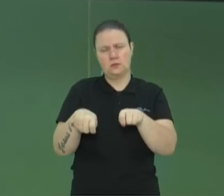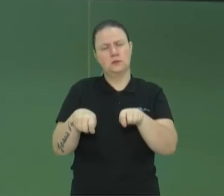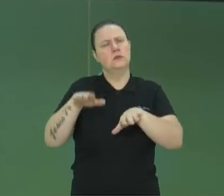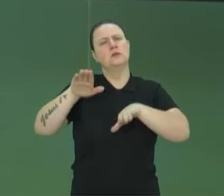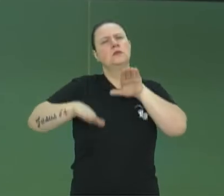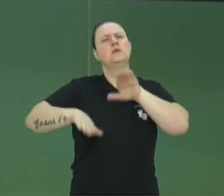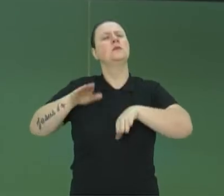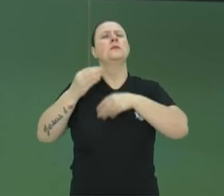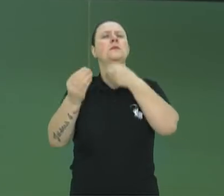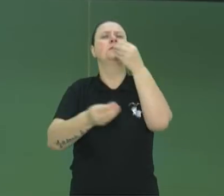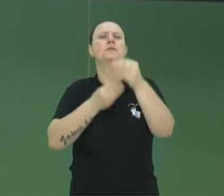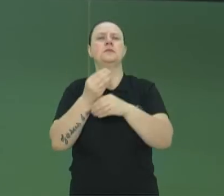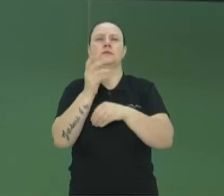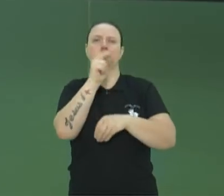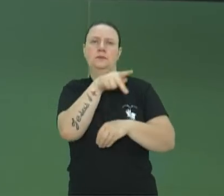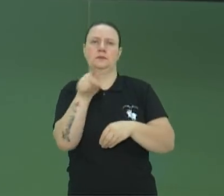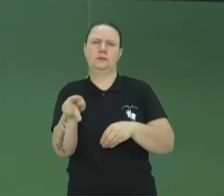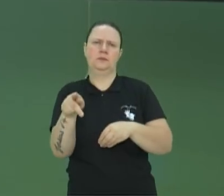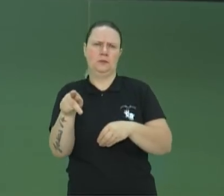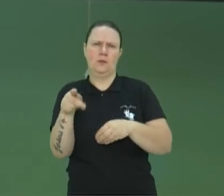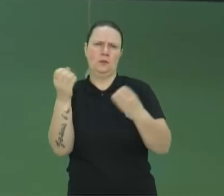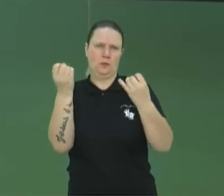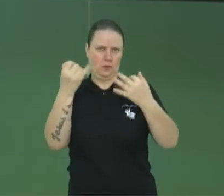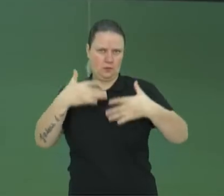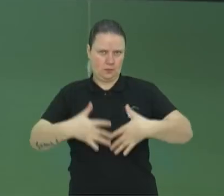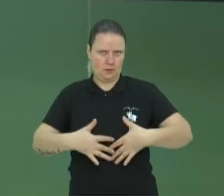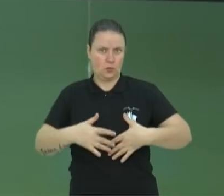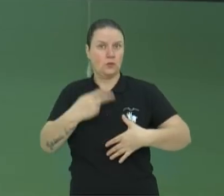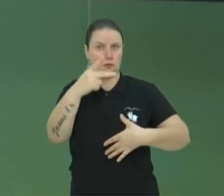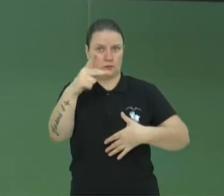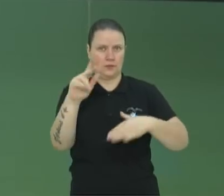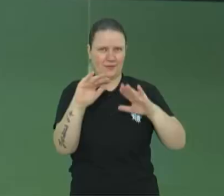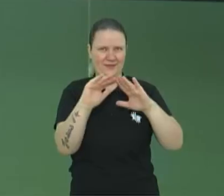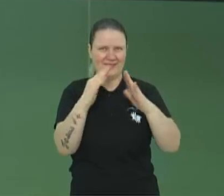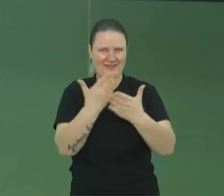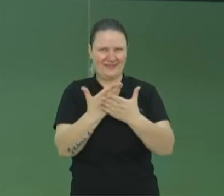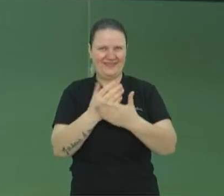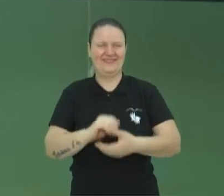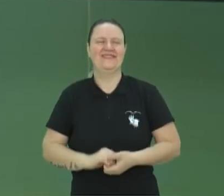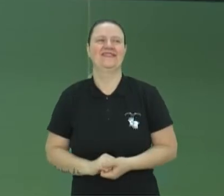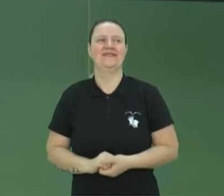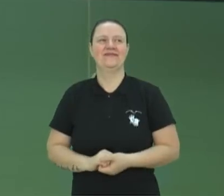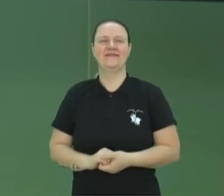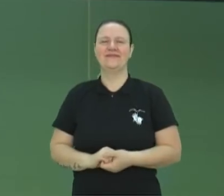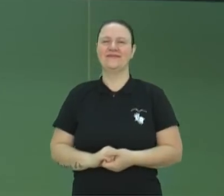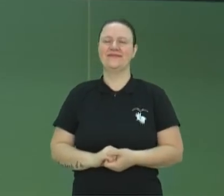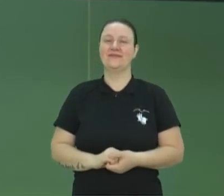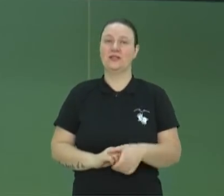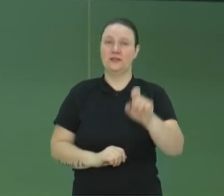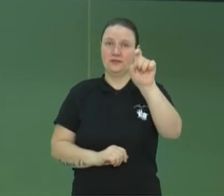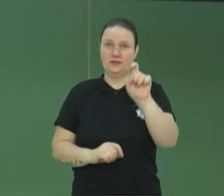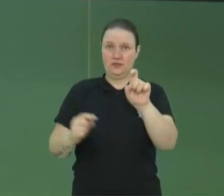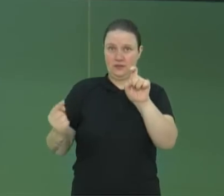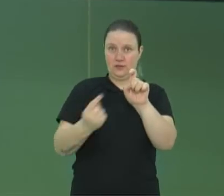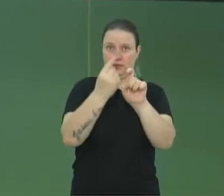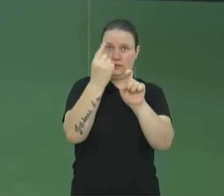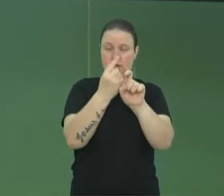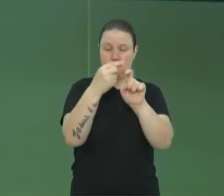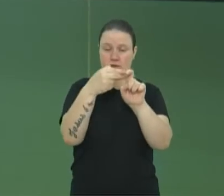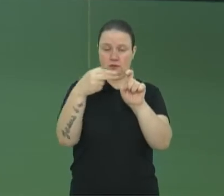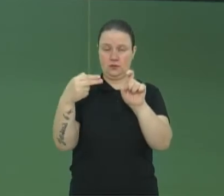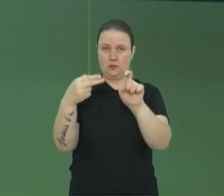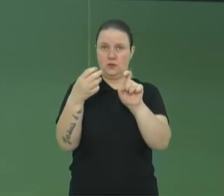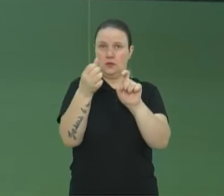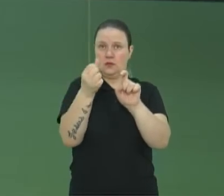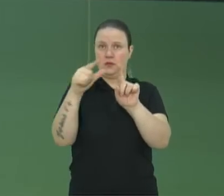como o seu professor chamava, e você se recorda dessa resolução. Vamos lá. X' vai ser igual a 6